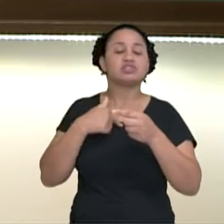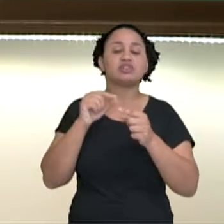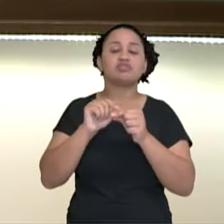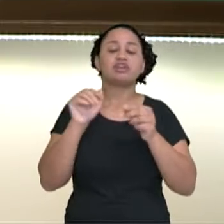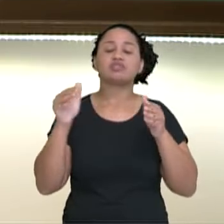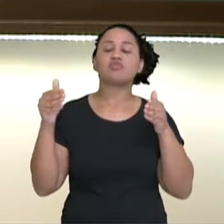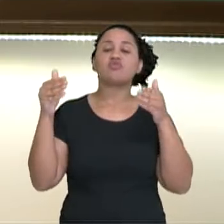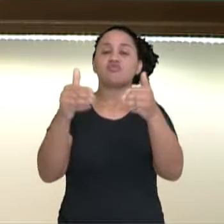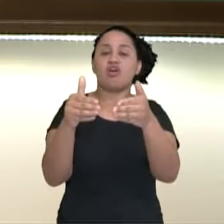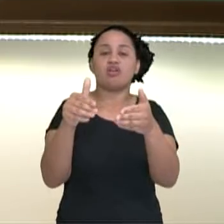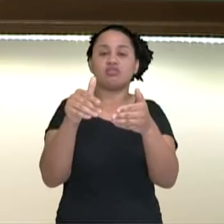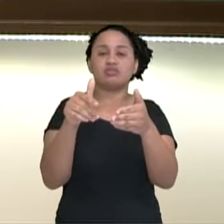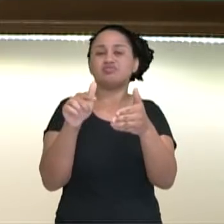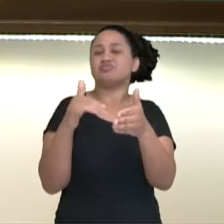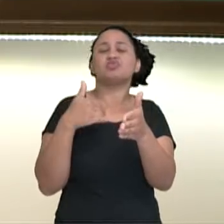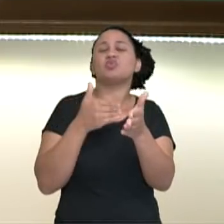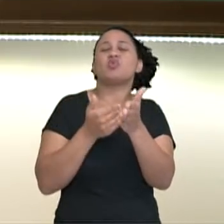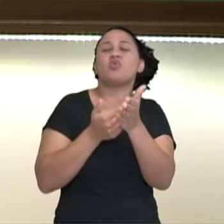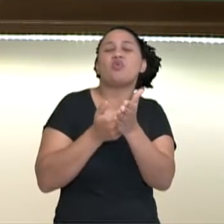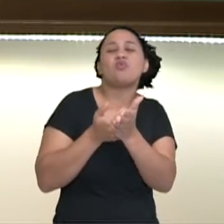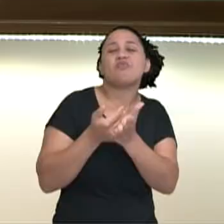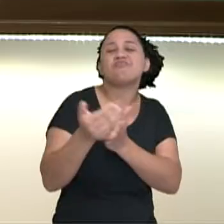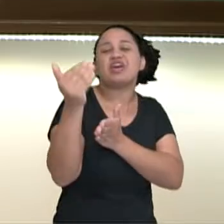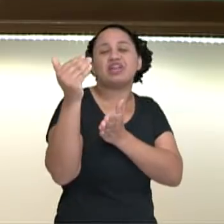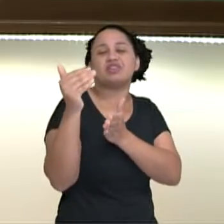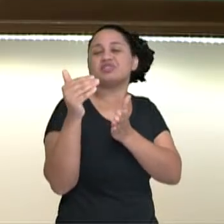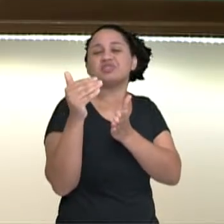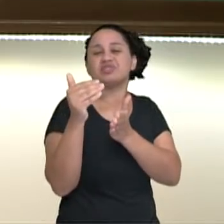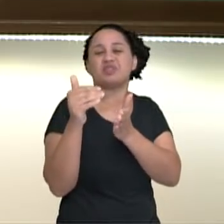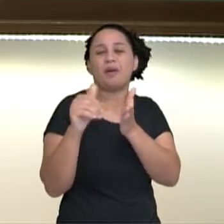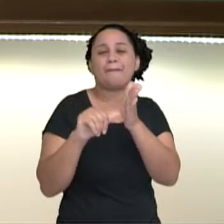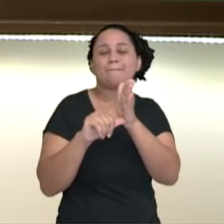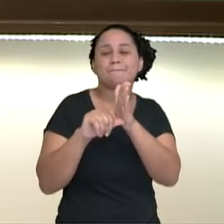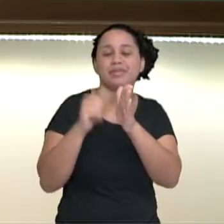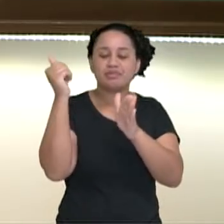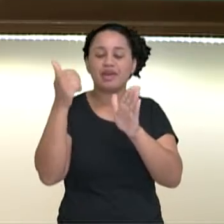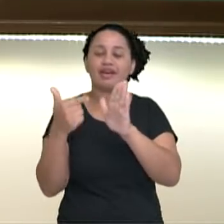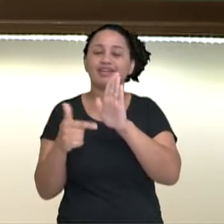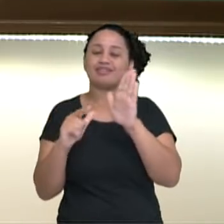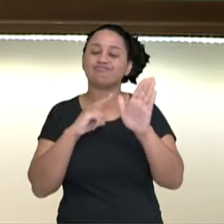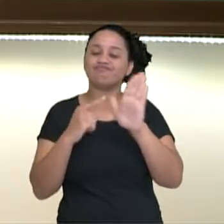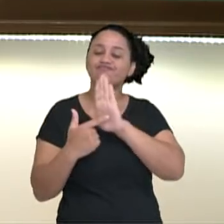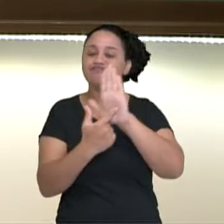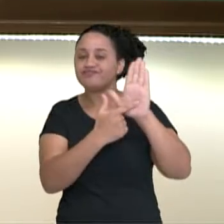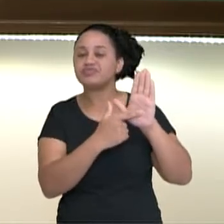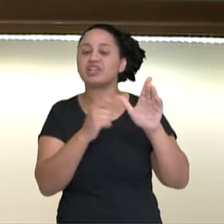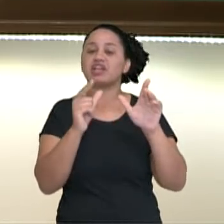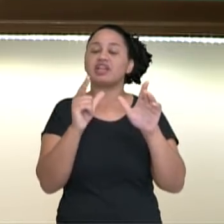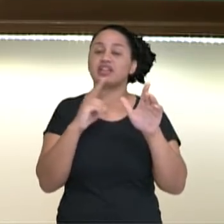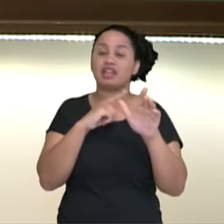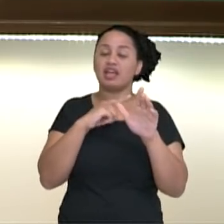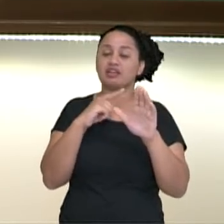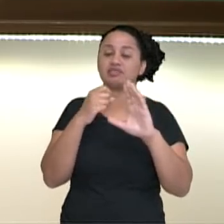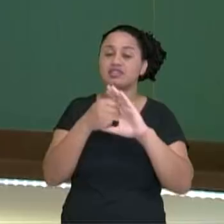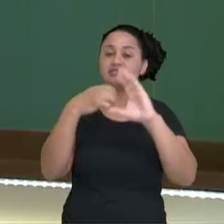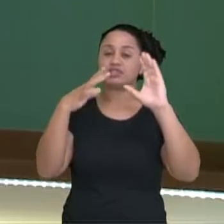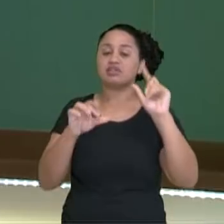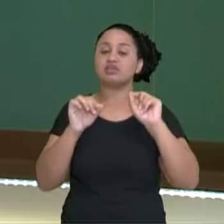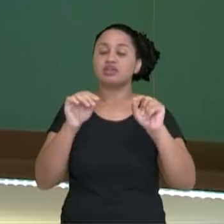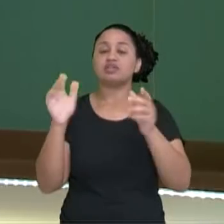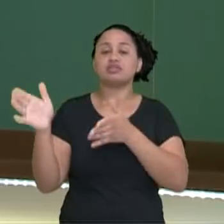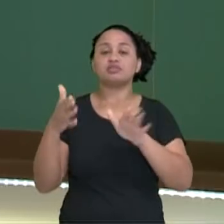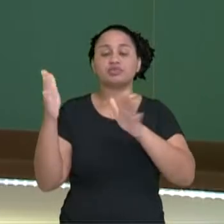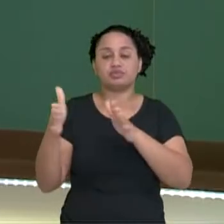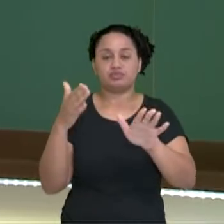grande pioneira. Ser a grande pioneira é ser a primeira, a que se destaca inicialmente dentro da